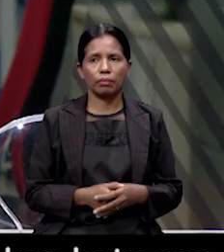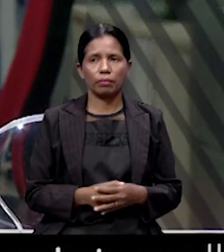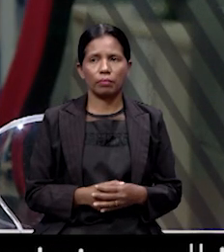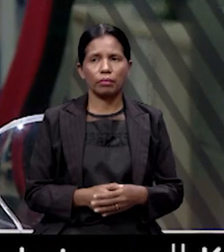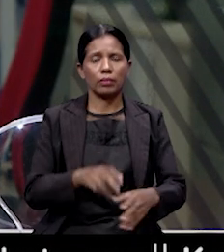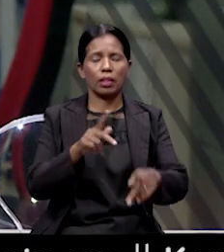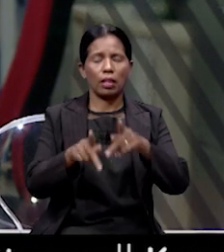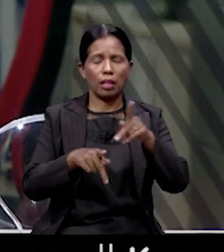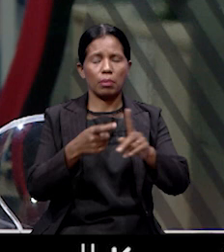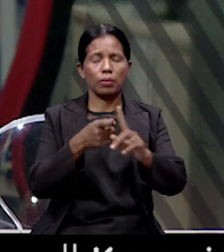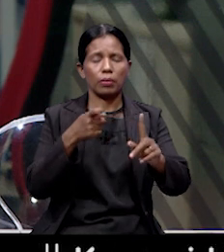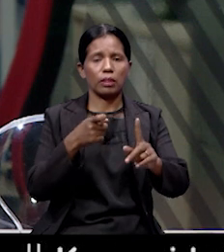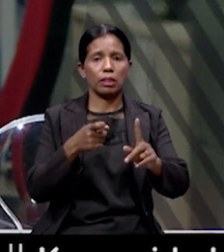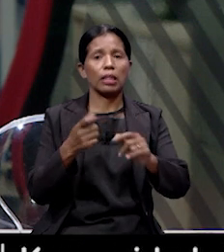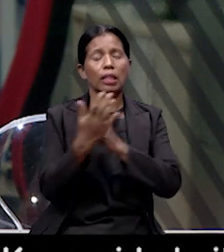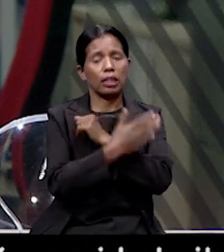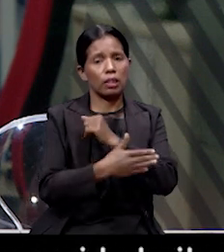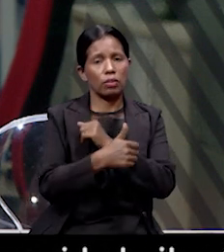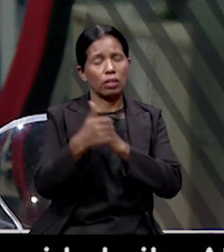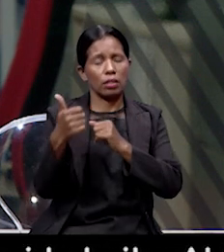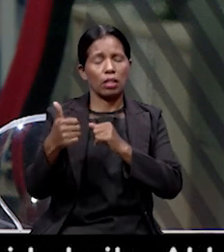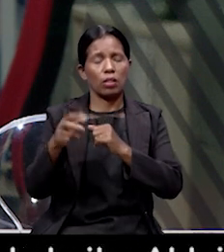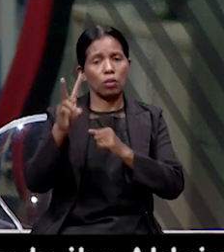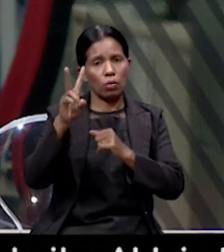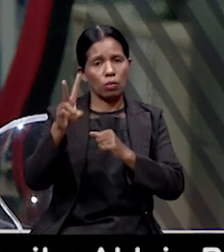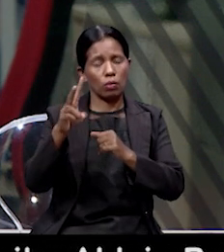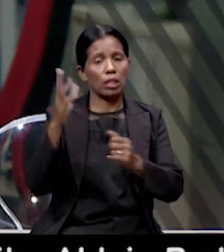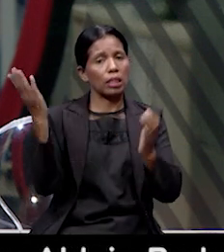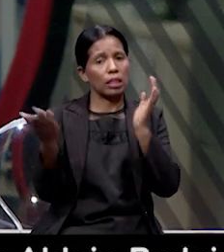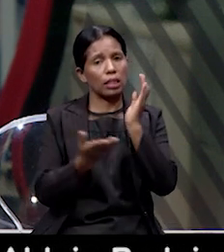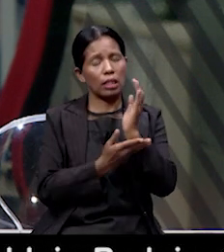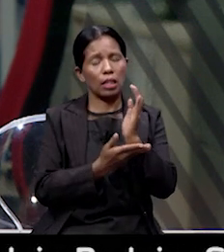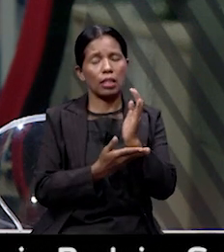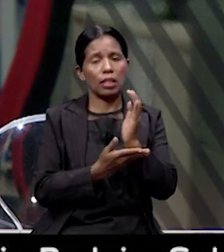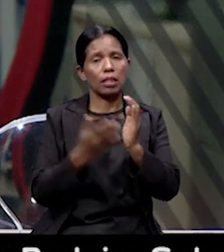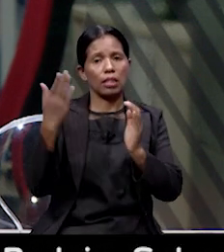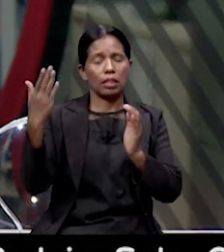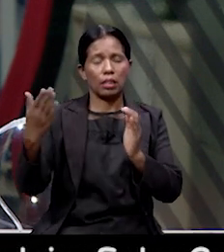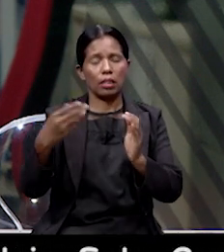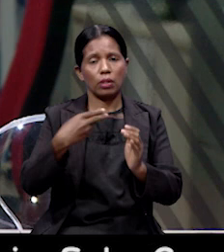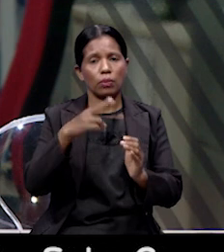Cidadão estrangeiro na Ingrua, Tamalo e a área Rua de Larandele.